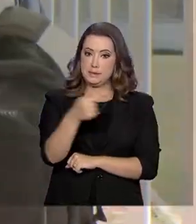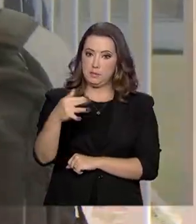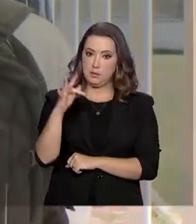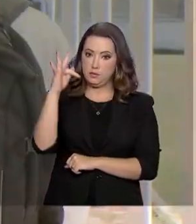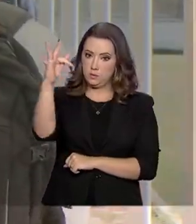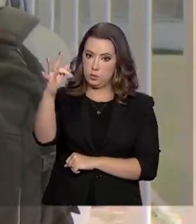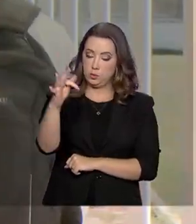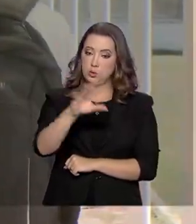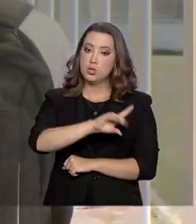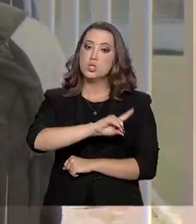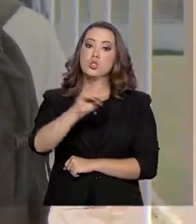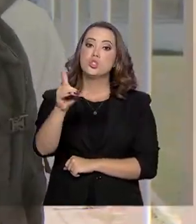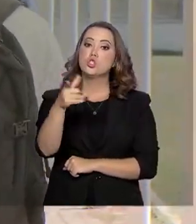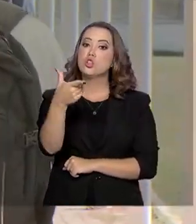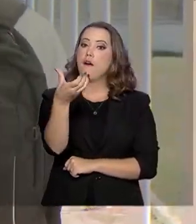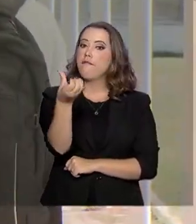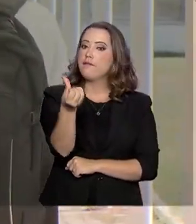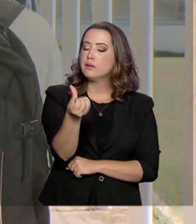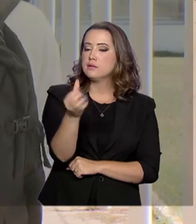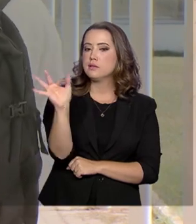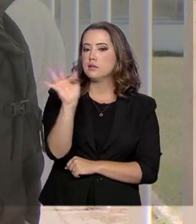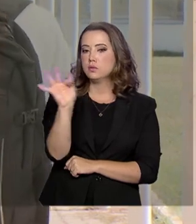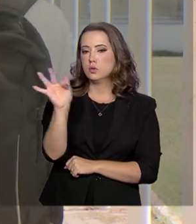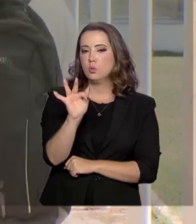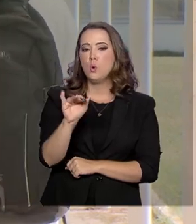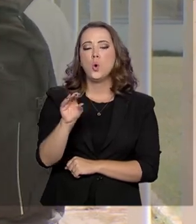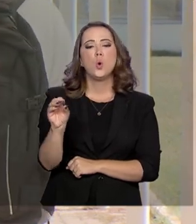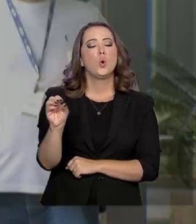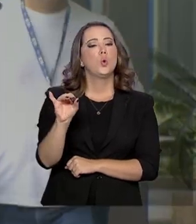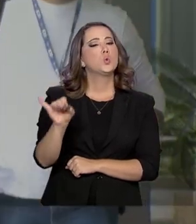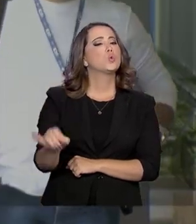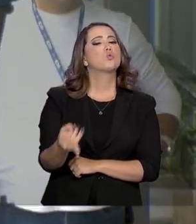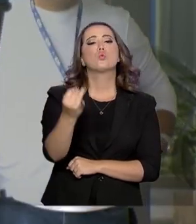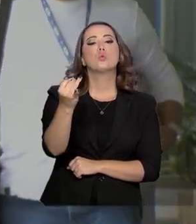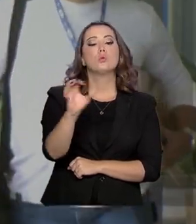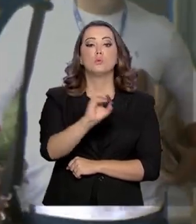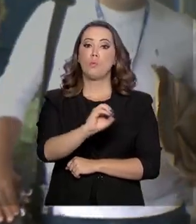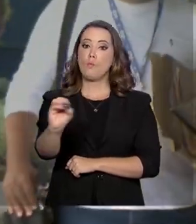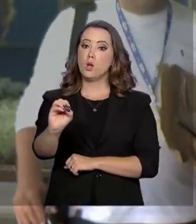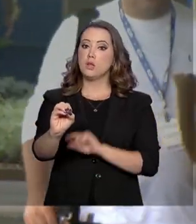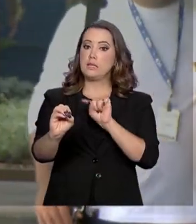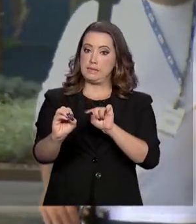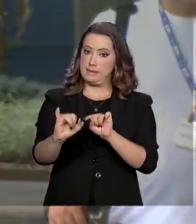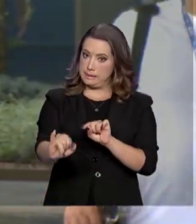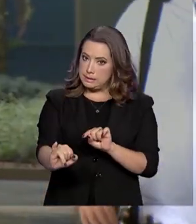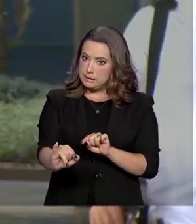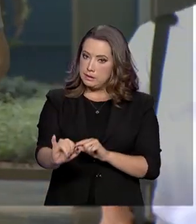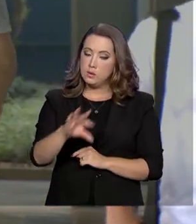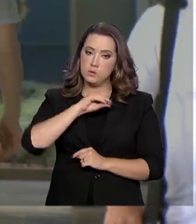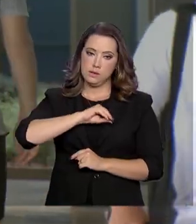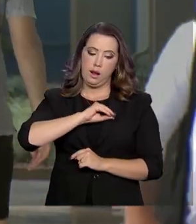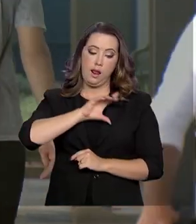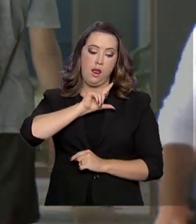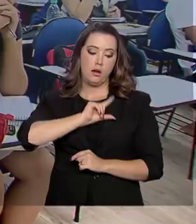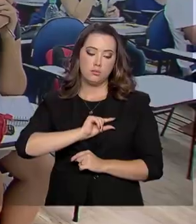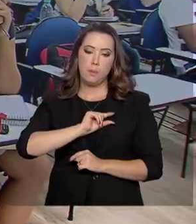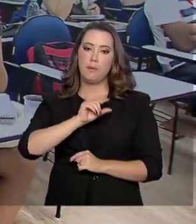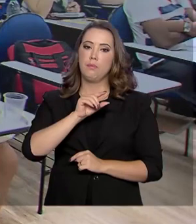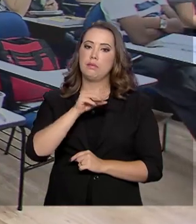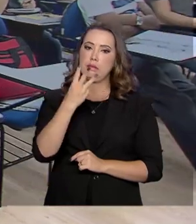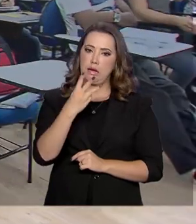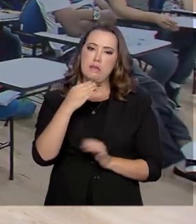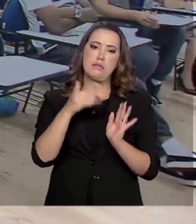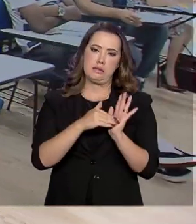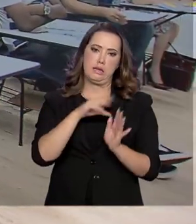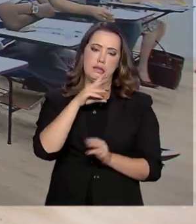26 de fevereiro. O financiamento tem juros zero para quem tem renda familiar de até 3 salários mínimos por pessoa e em outra frente